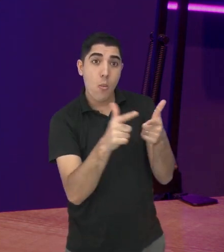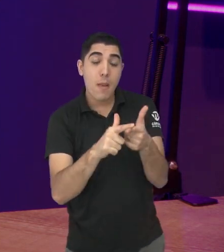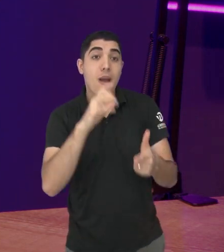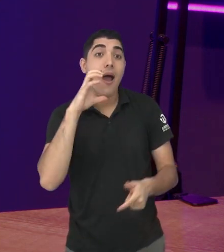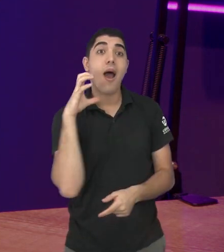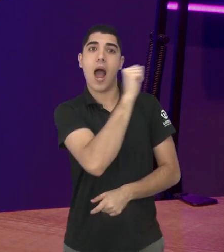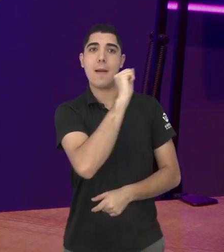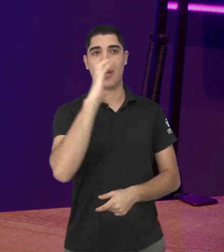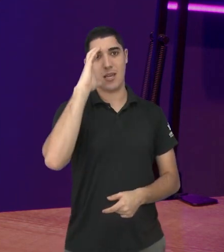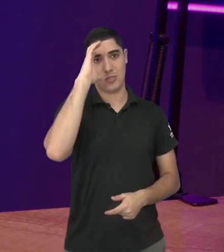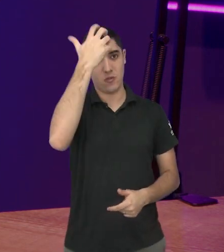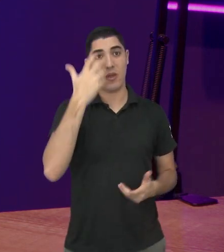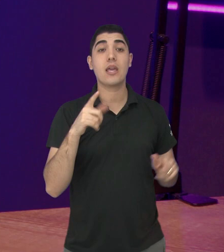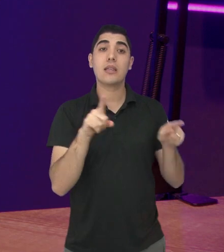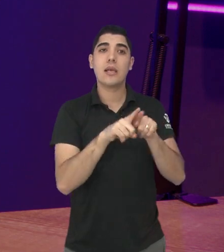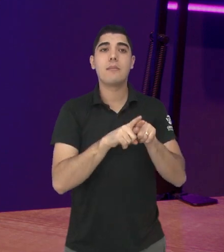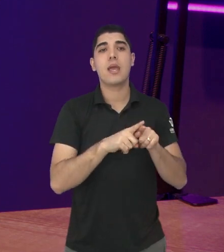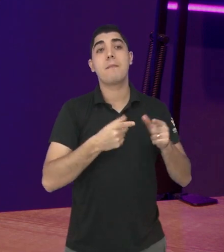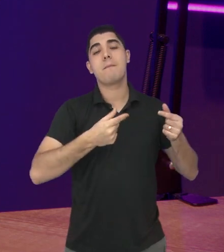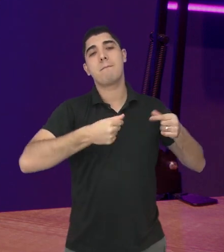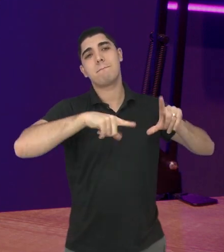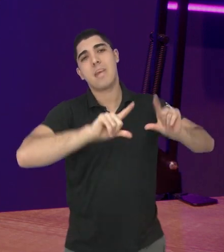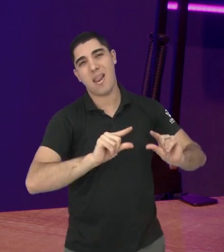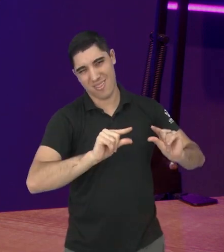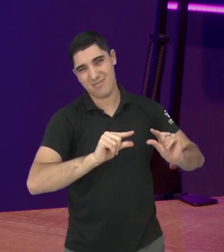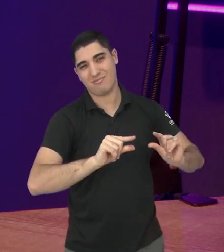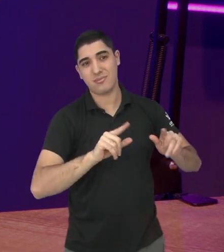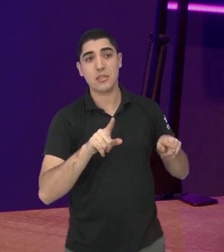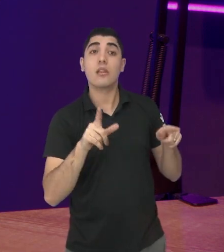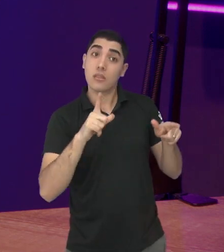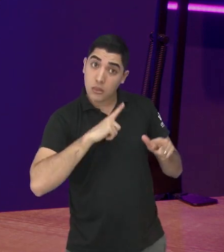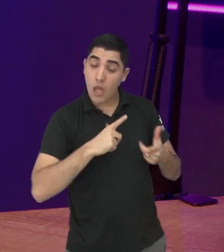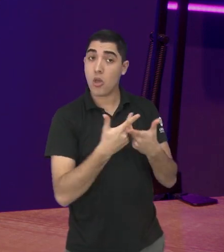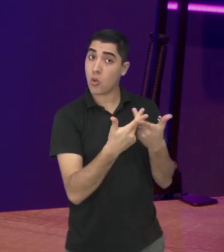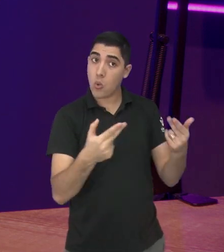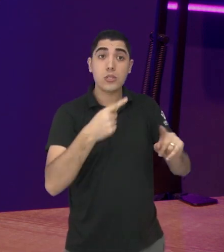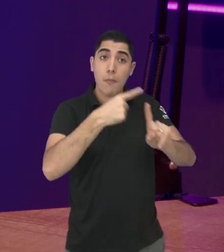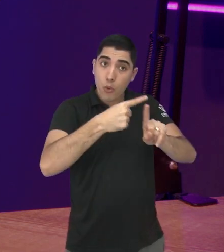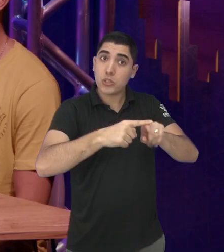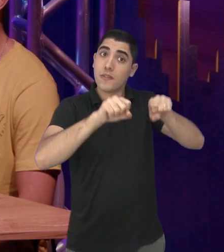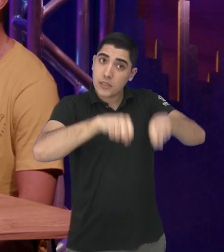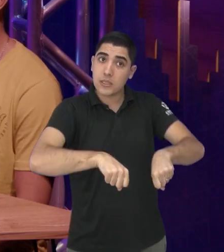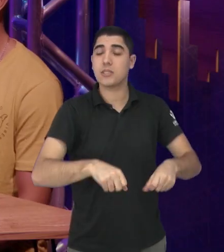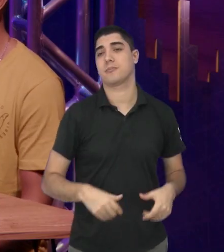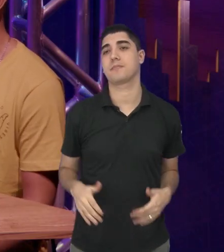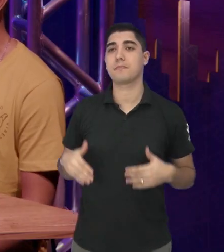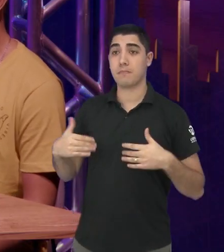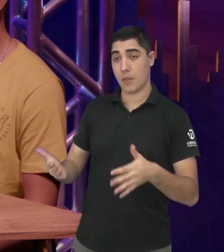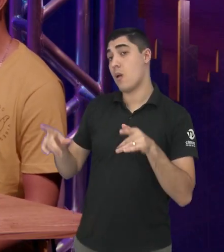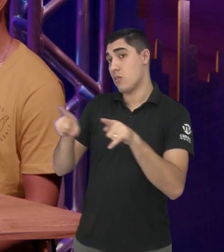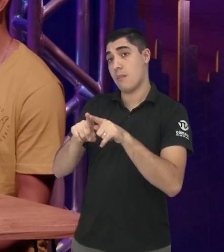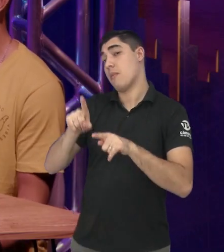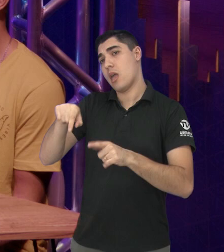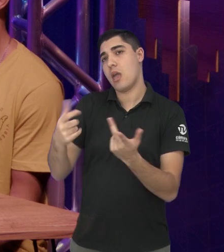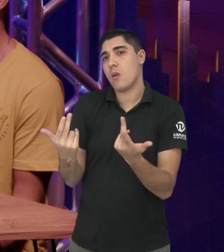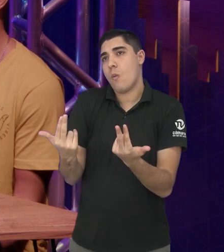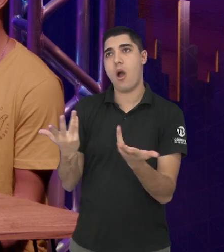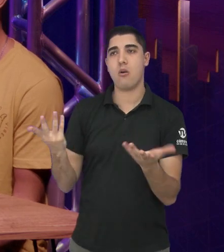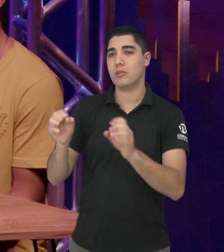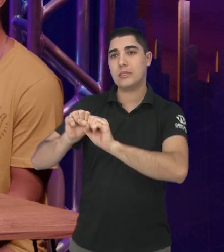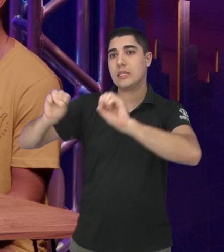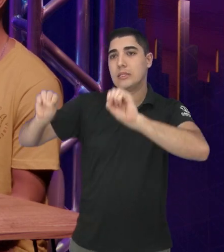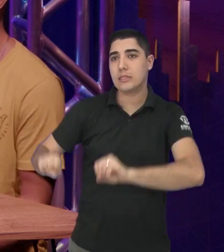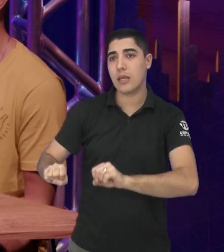forma mais rápida e reduzindo custos. Então, tem os pontos positivos. Eu acho que até numa questão de sistema,